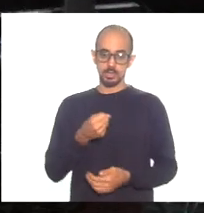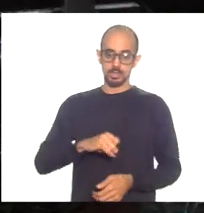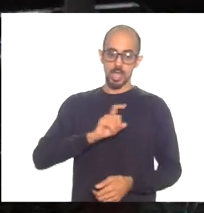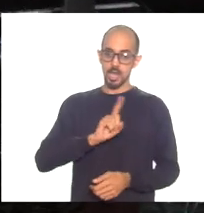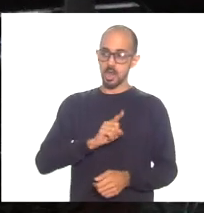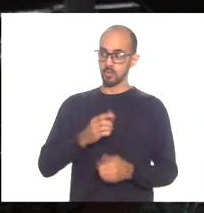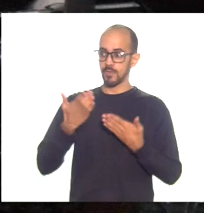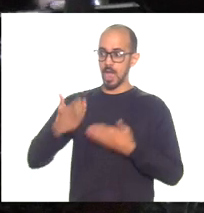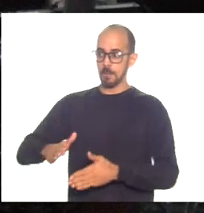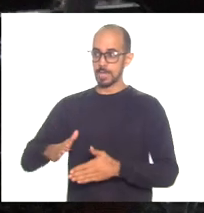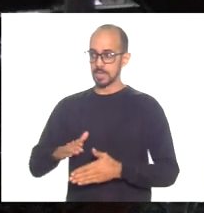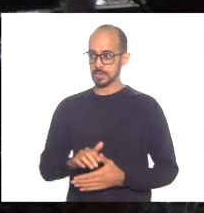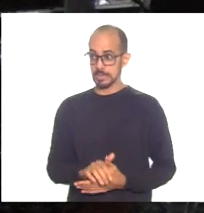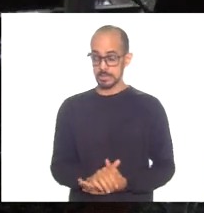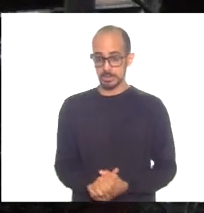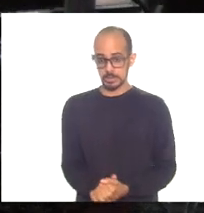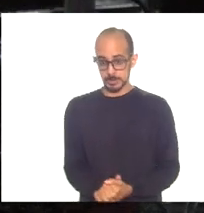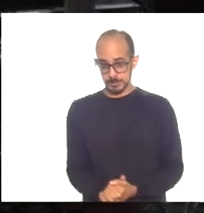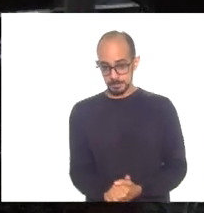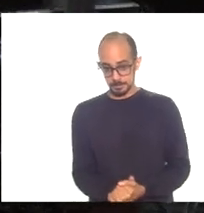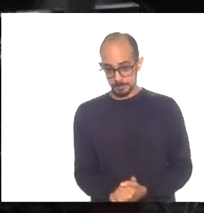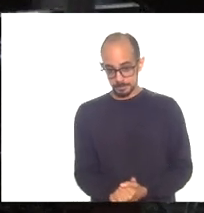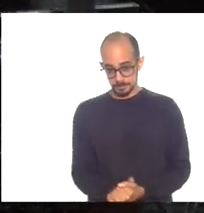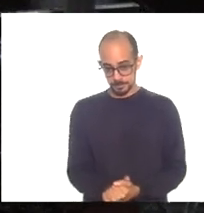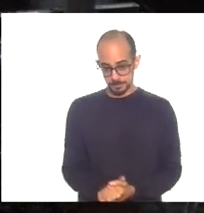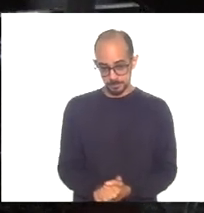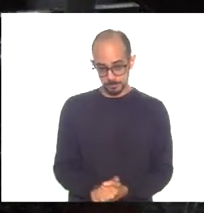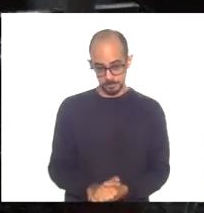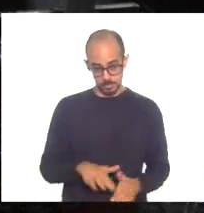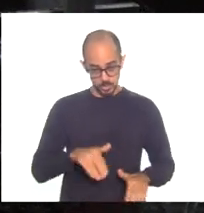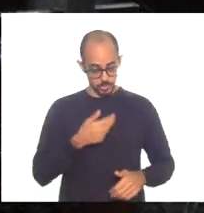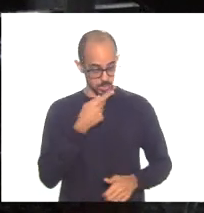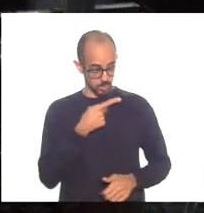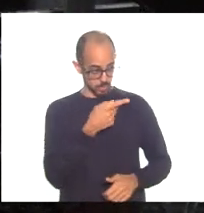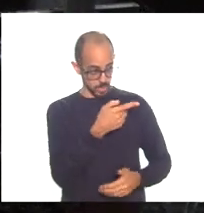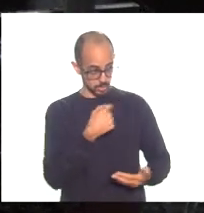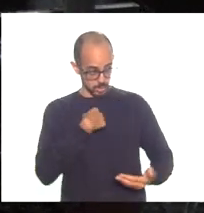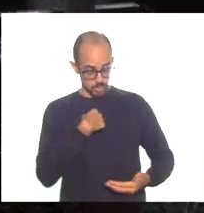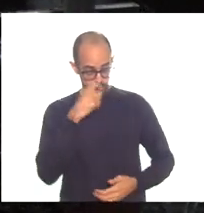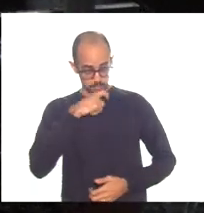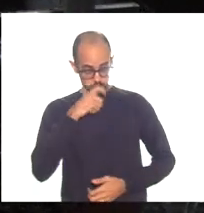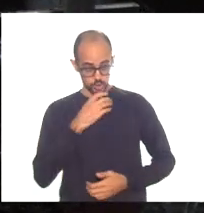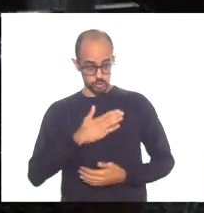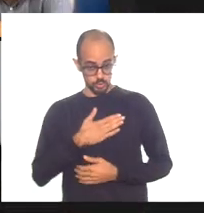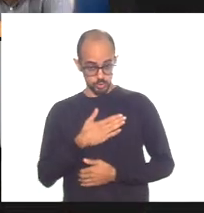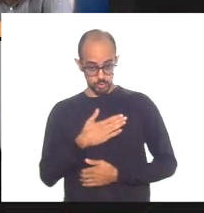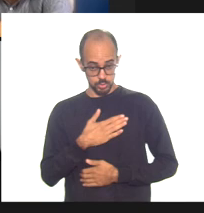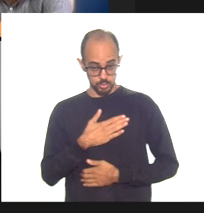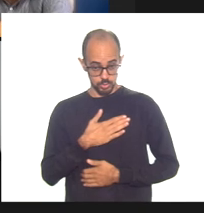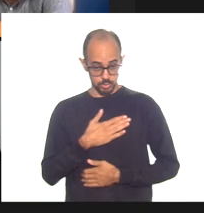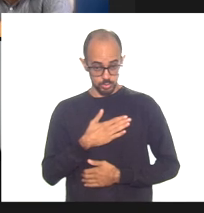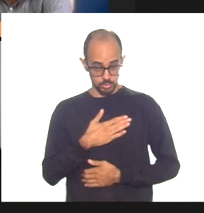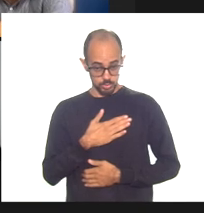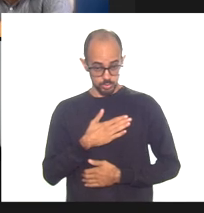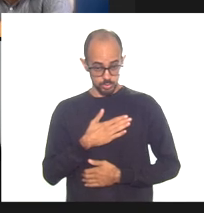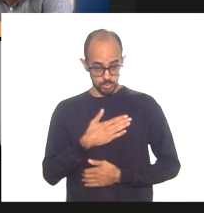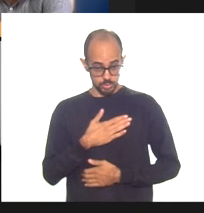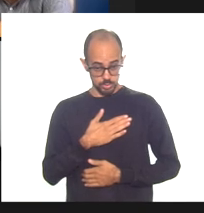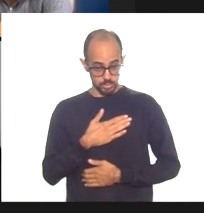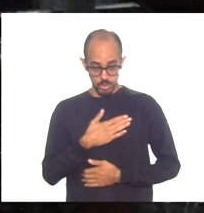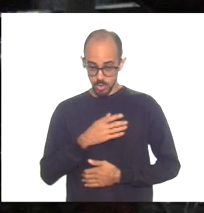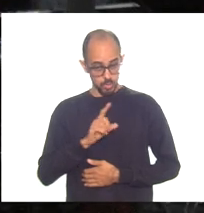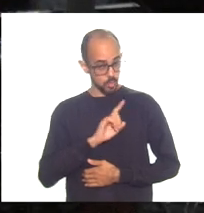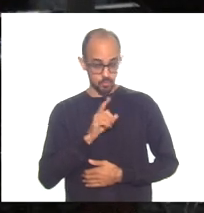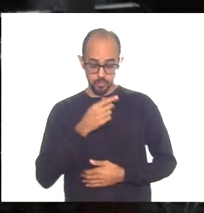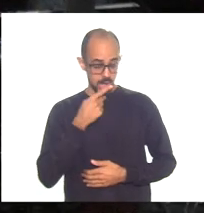parlamentar. Ameaçou parlamentar, senhor presidente? Vossa Excelência está dizendo que eu estou mentindo, sim ou não? Disse que o senhor está mentindo, senhor presidente. Eu